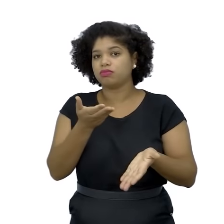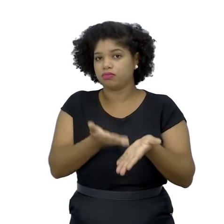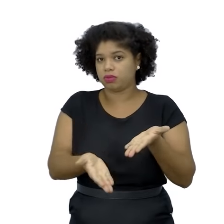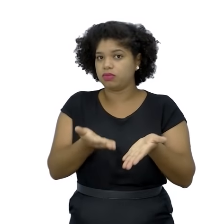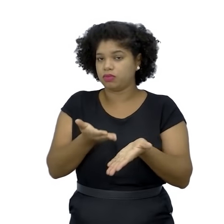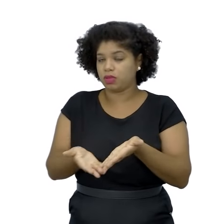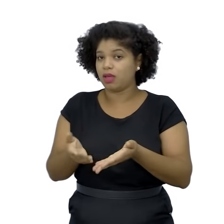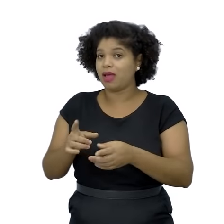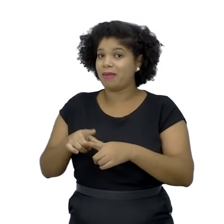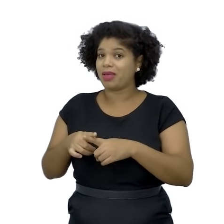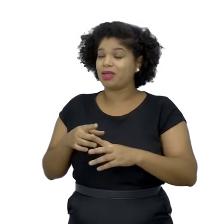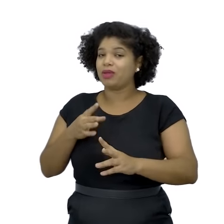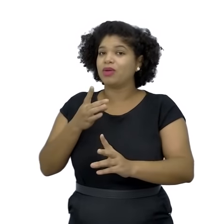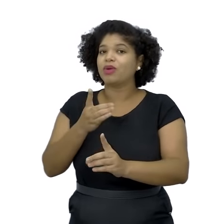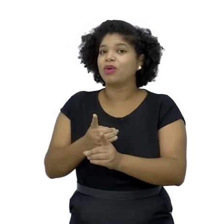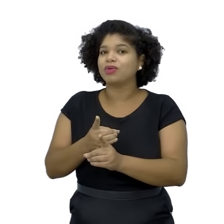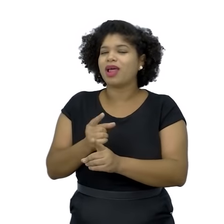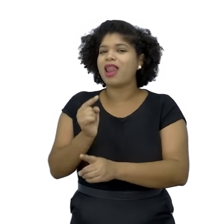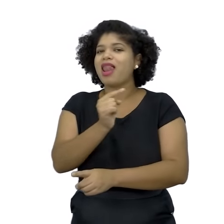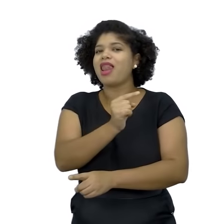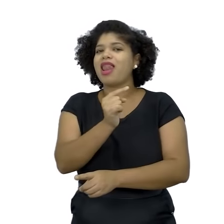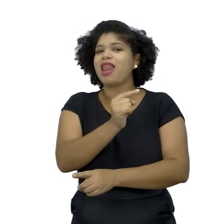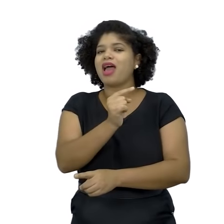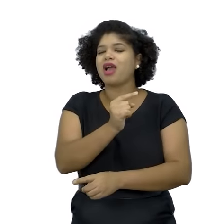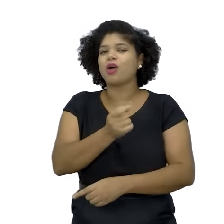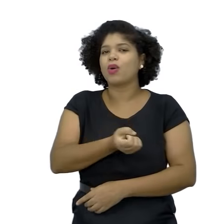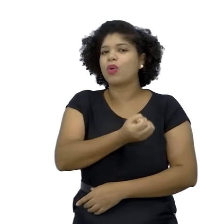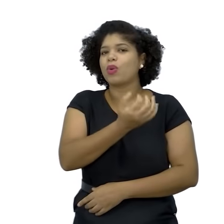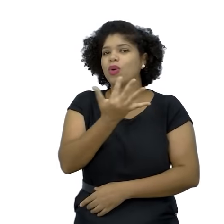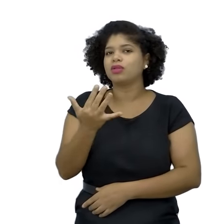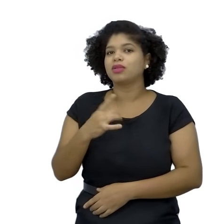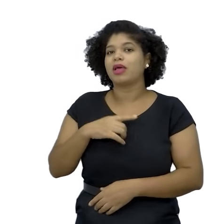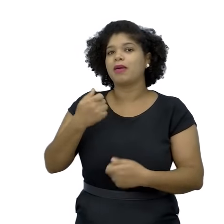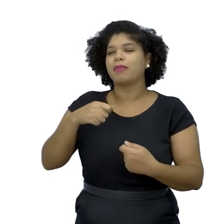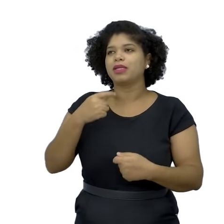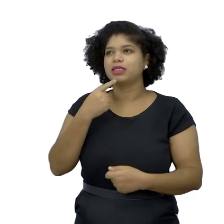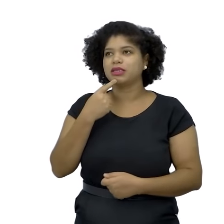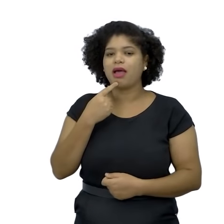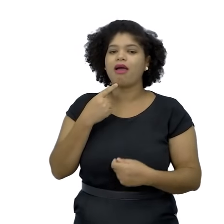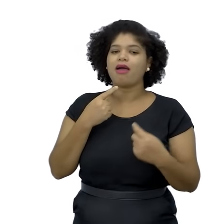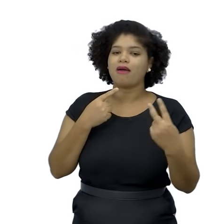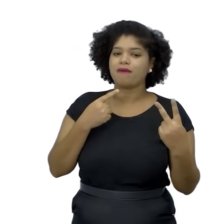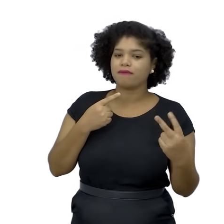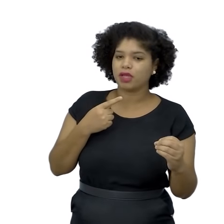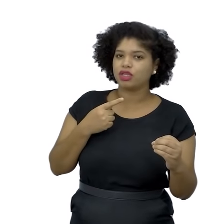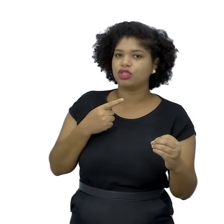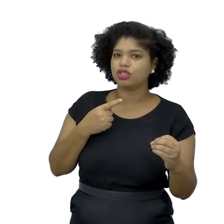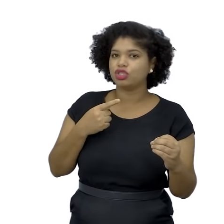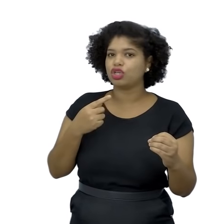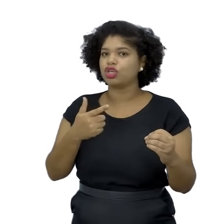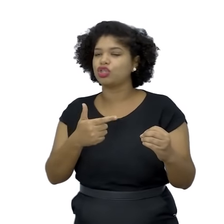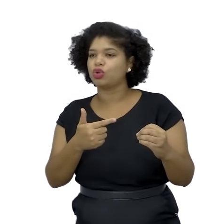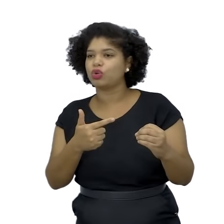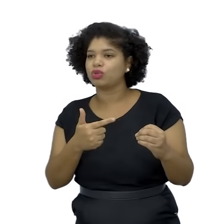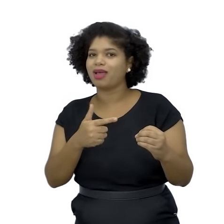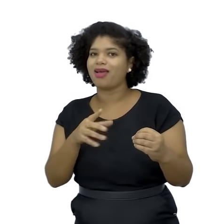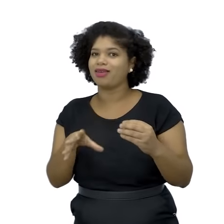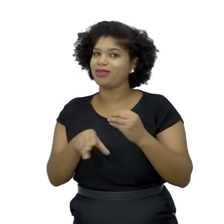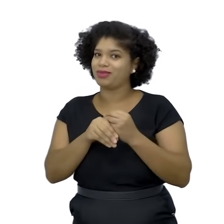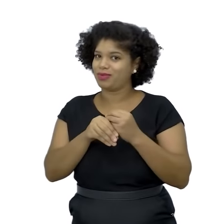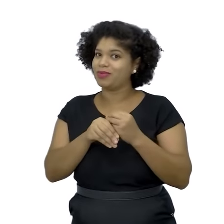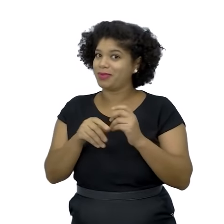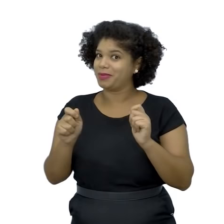se descobrir o estado inicial, será preciso adicionar essas 12 figurinhas. Então, vamos para os